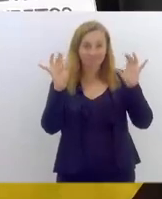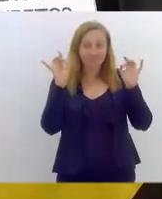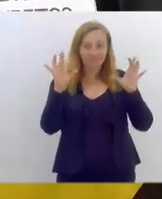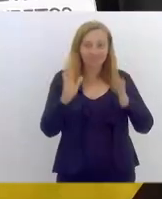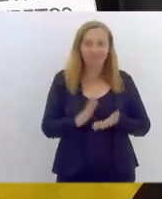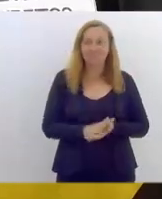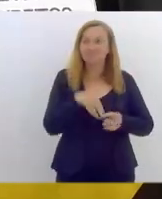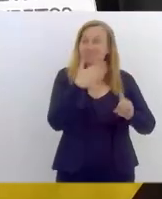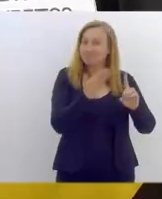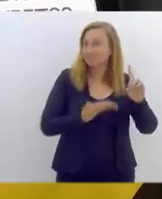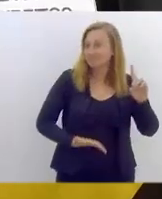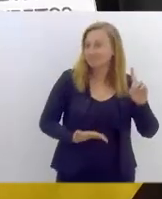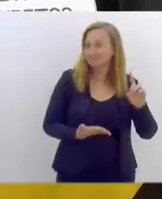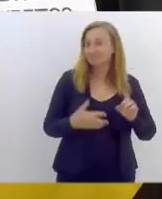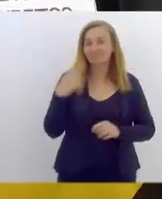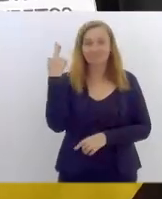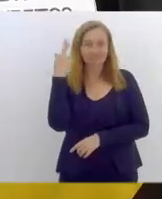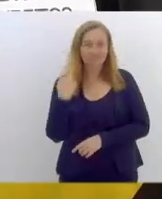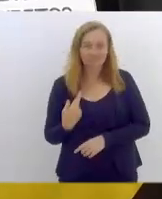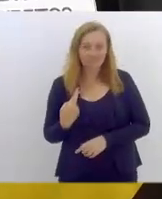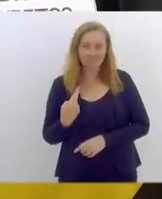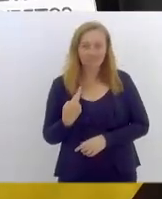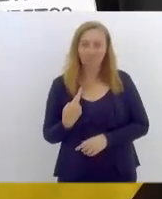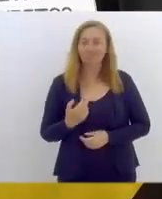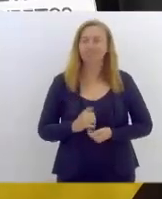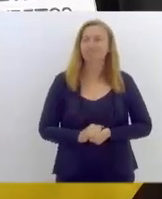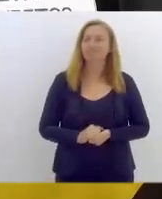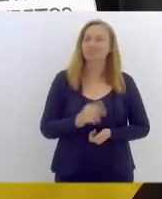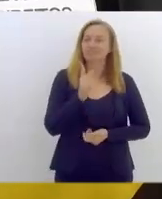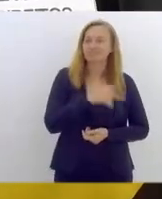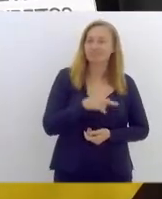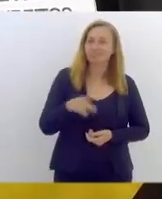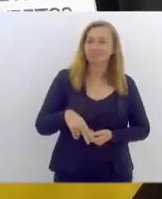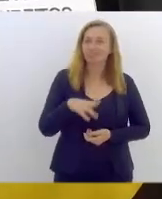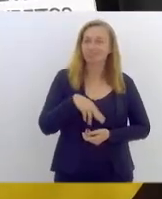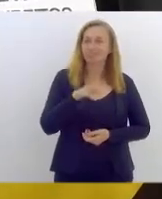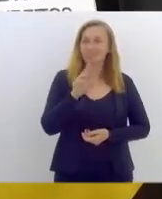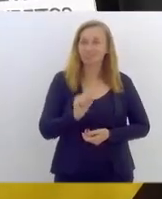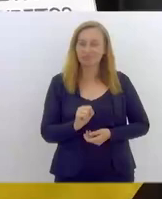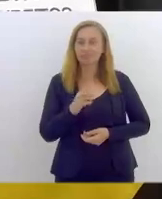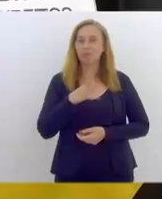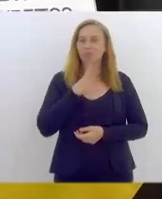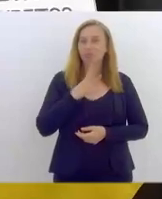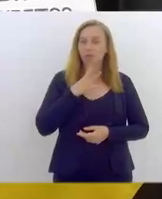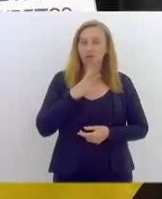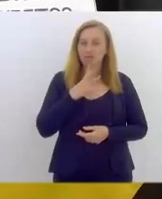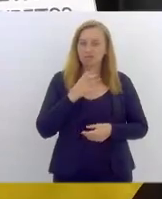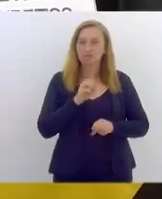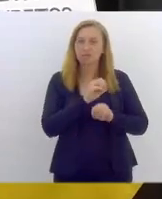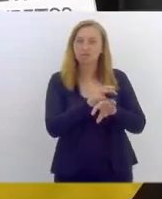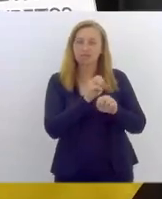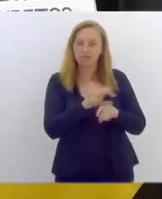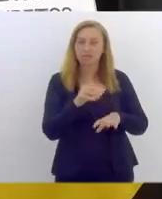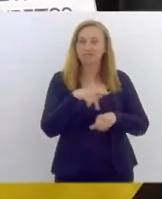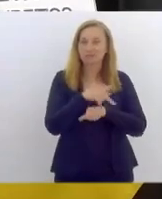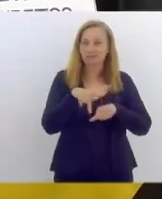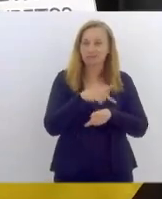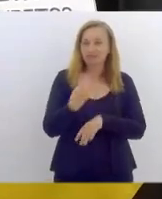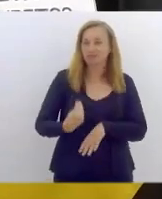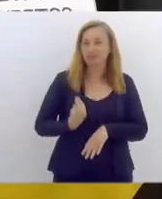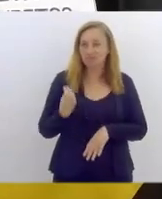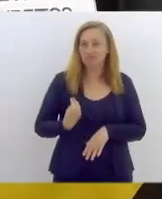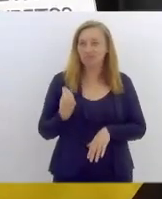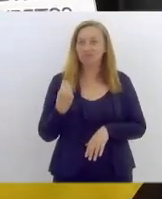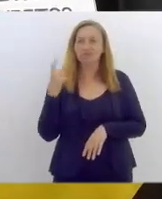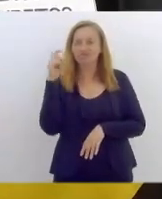que a homenagem da Renata ao professor Muniz é um reconhecimento do que passa a educação hoje nesse país. A gente está vivendo aí uma